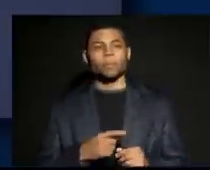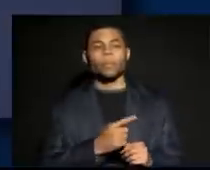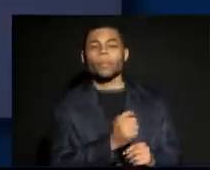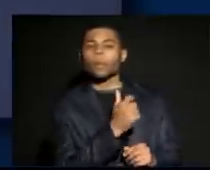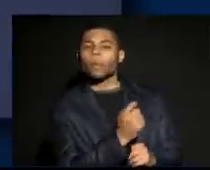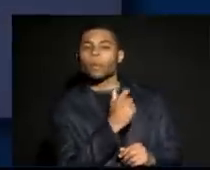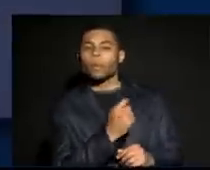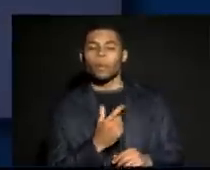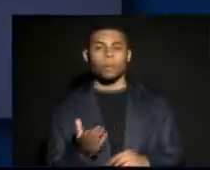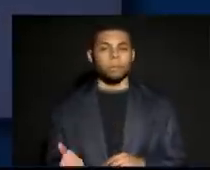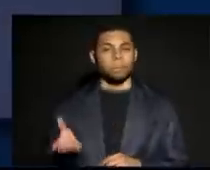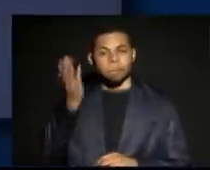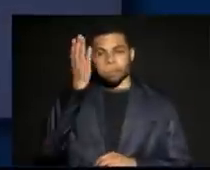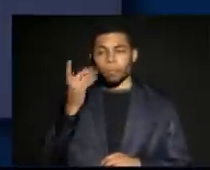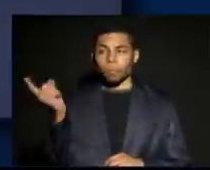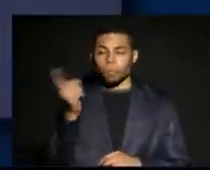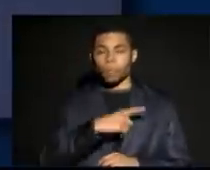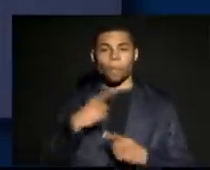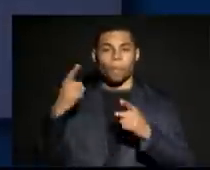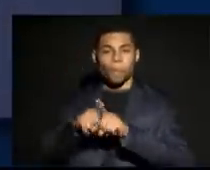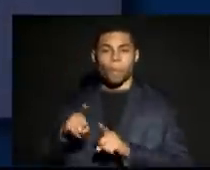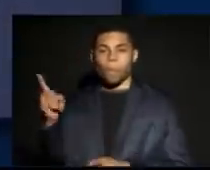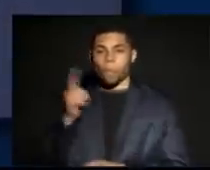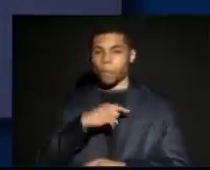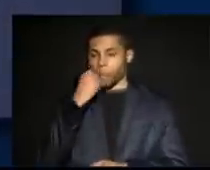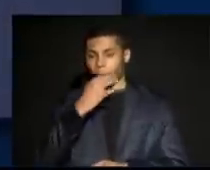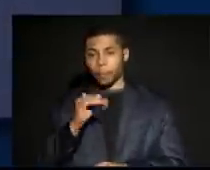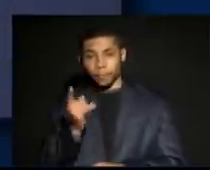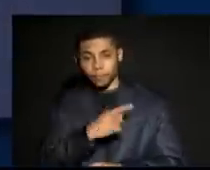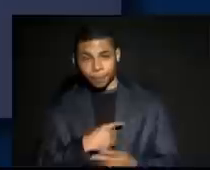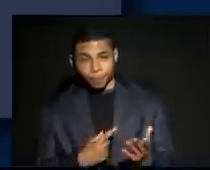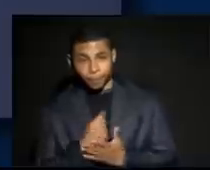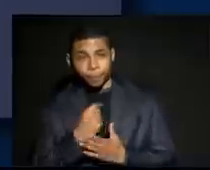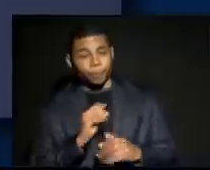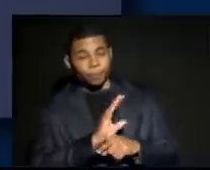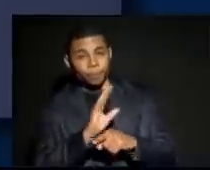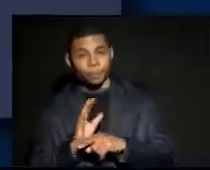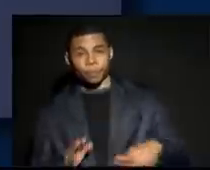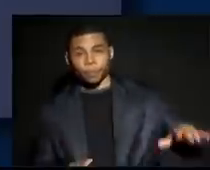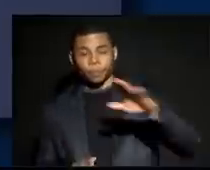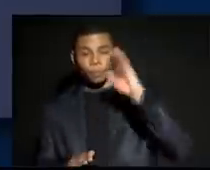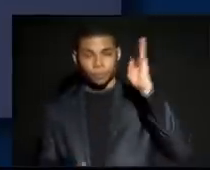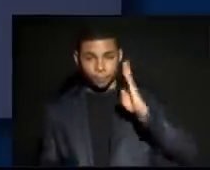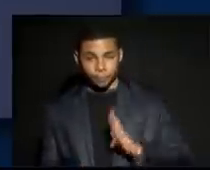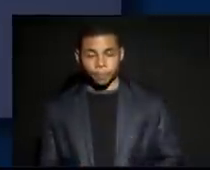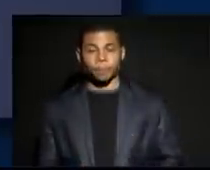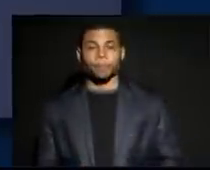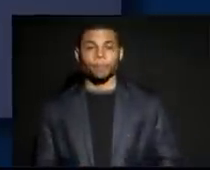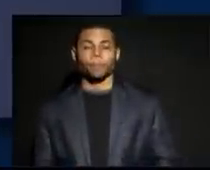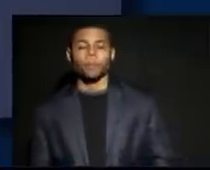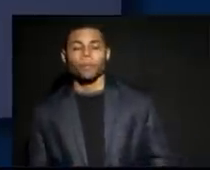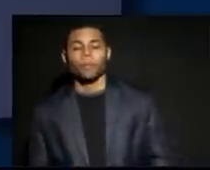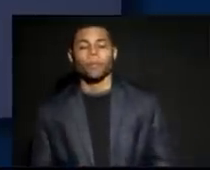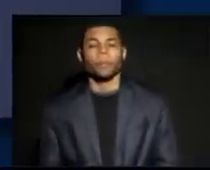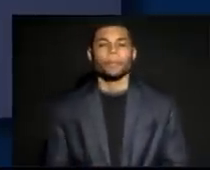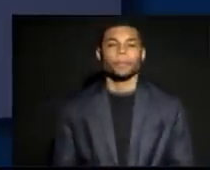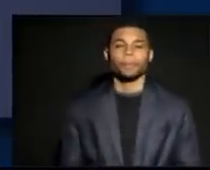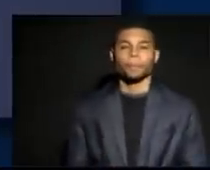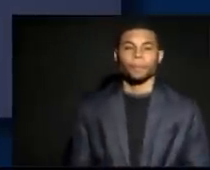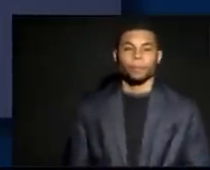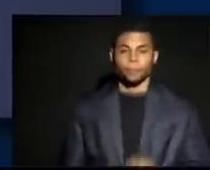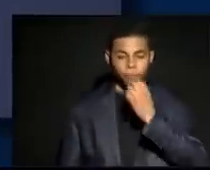dividendos estão muito alto suas companhias estão performando quem comprar e carregar as empresas brasileiras é vai sempre